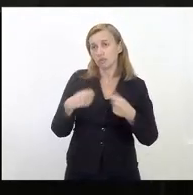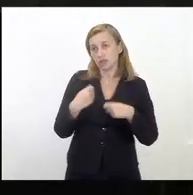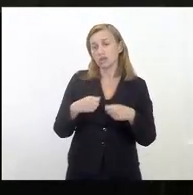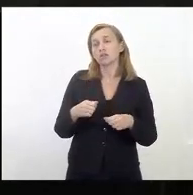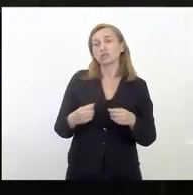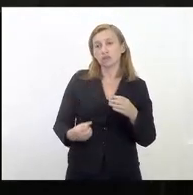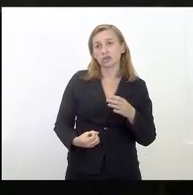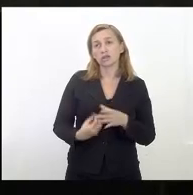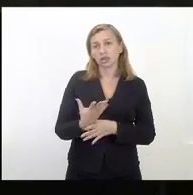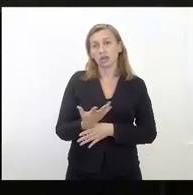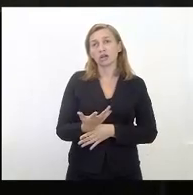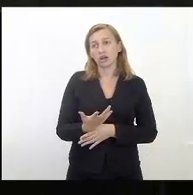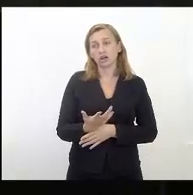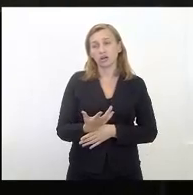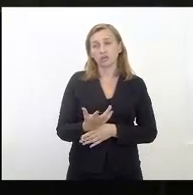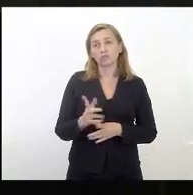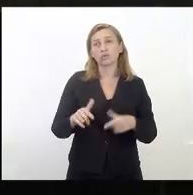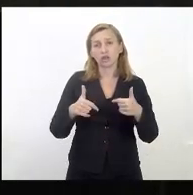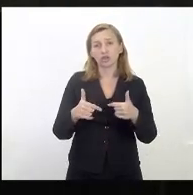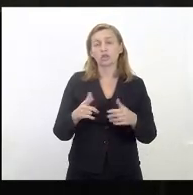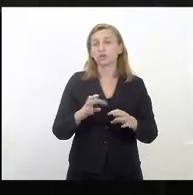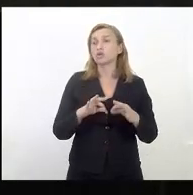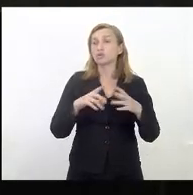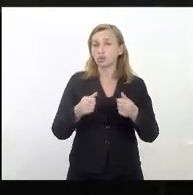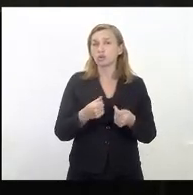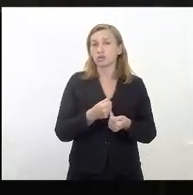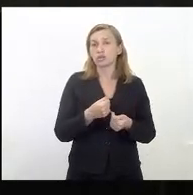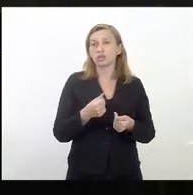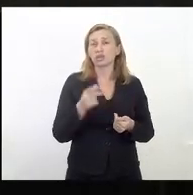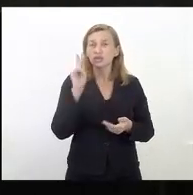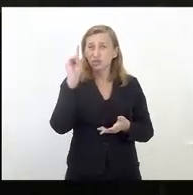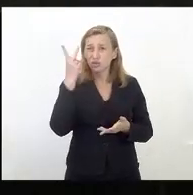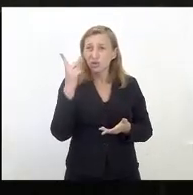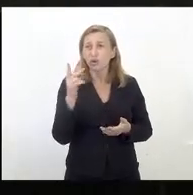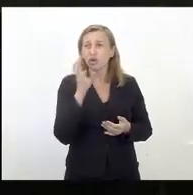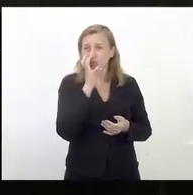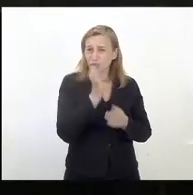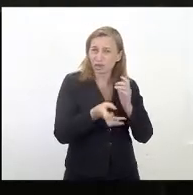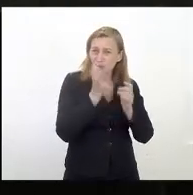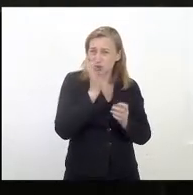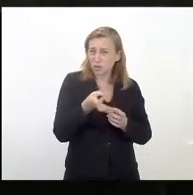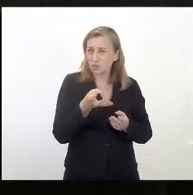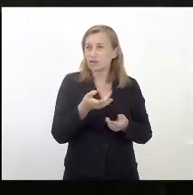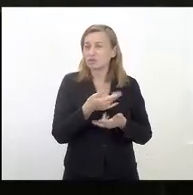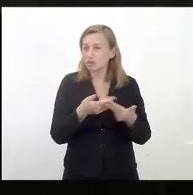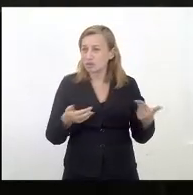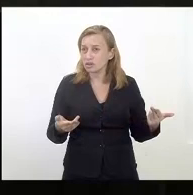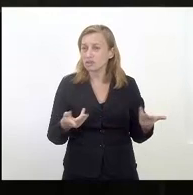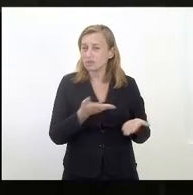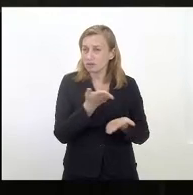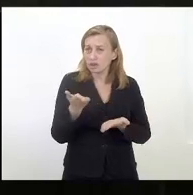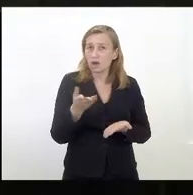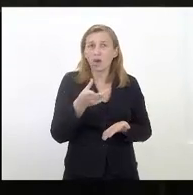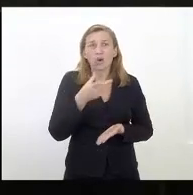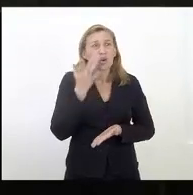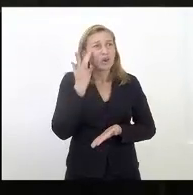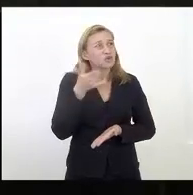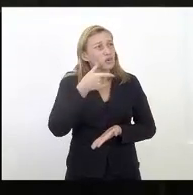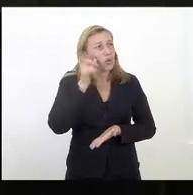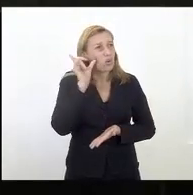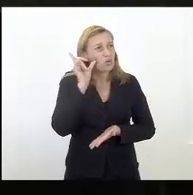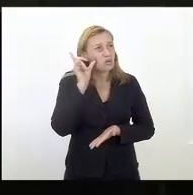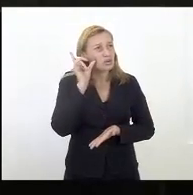para construir uma alternativa diante dos fatos diante das das denúncias diante dos acontecimentos aliás acho que foi ontem